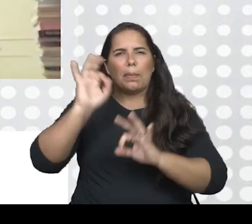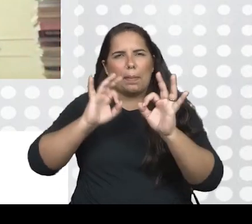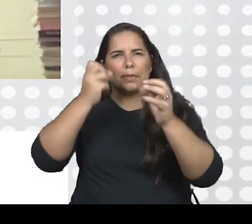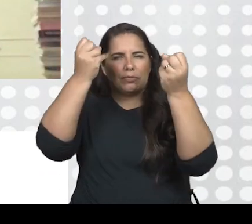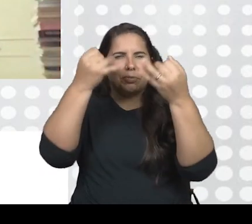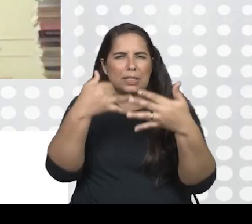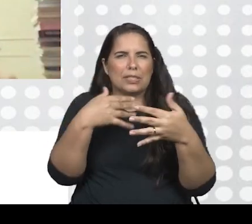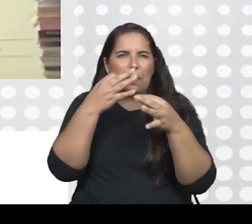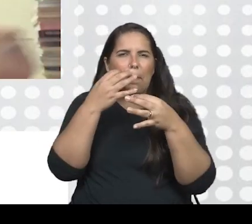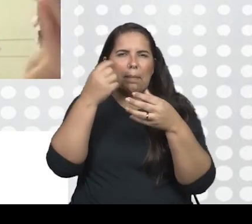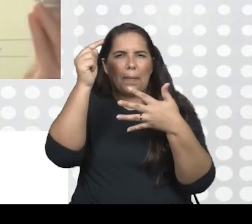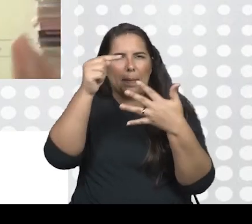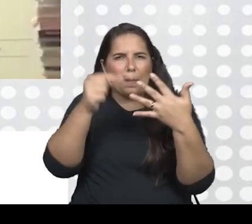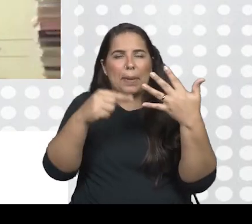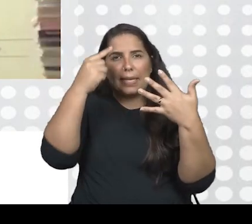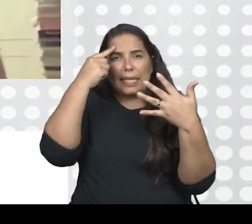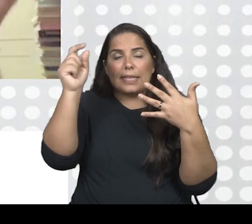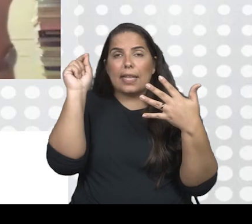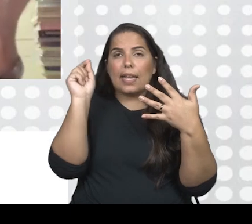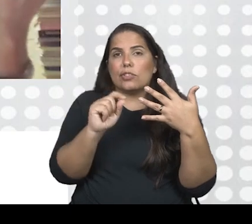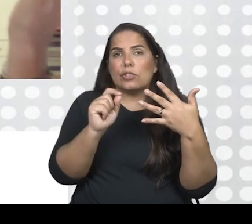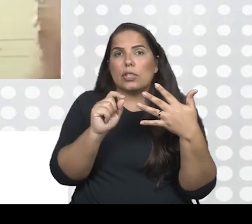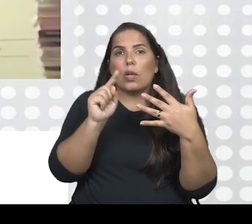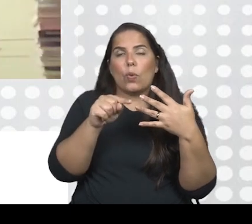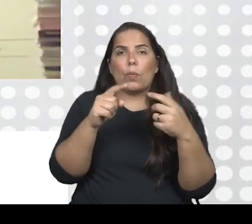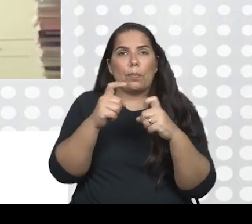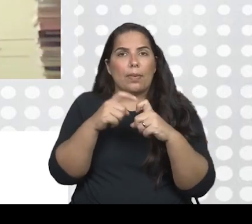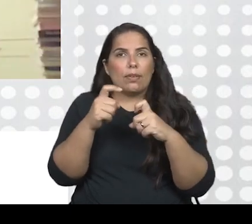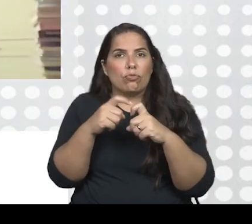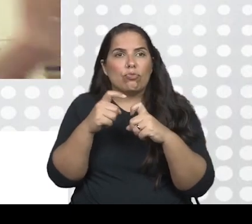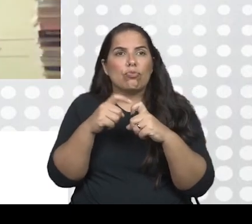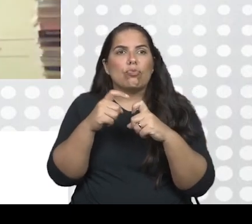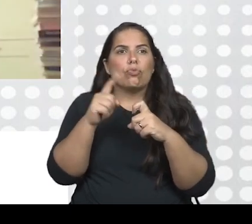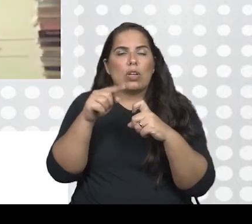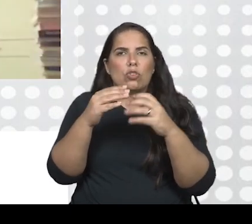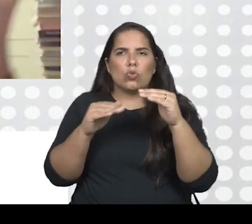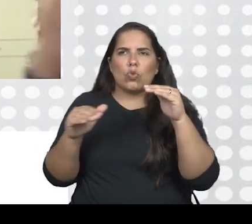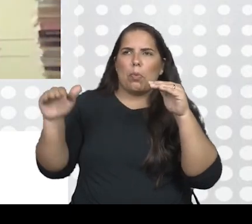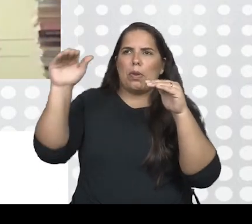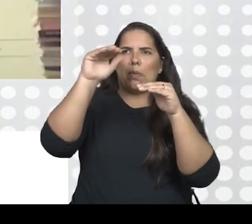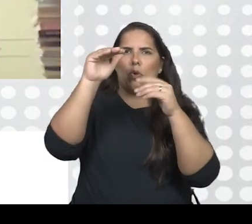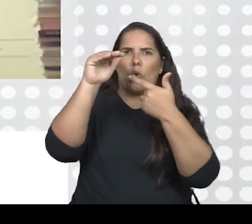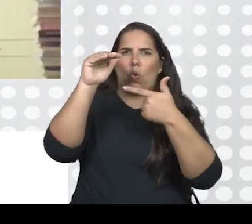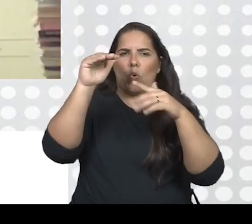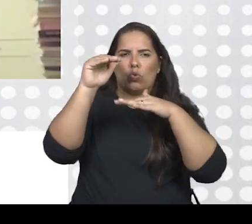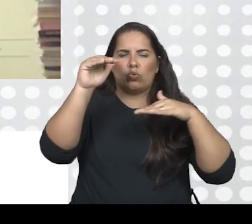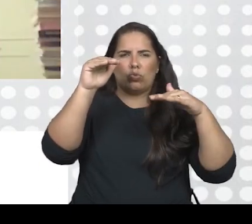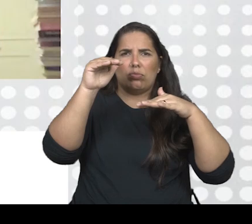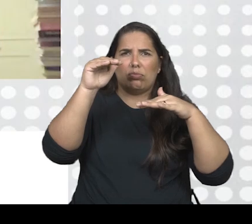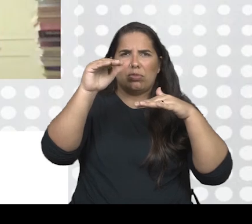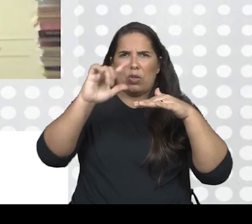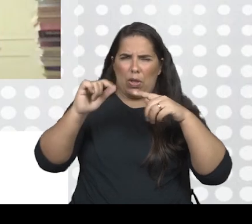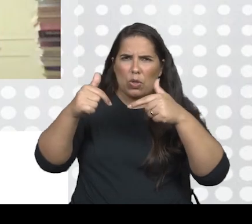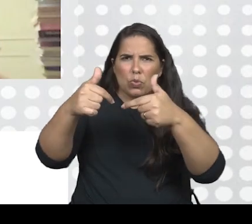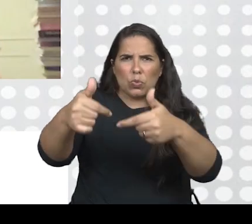emaranhado que eu trago, né, da ideia de que o médico se sobrepõe às demais instâncias, não